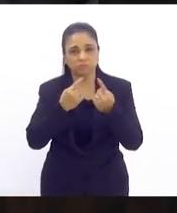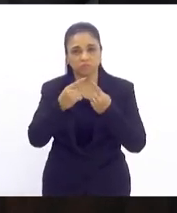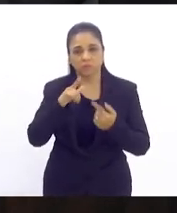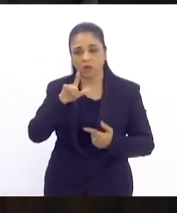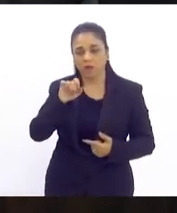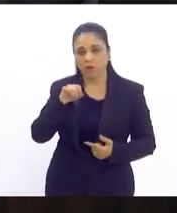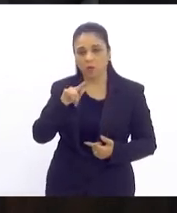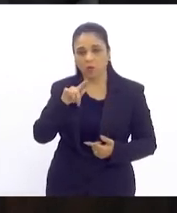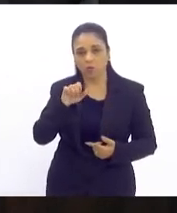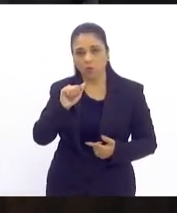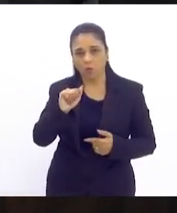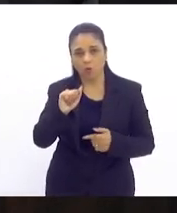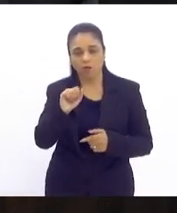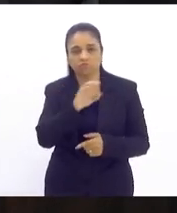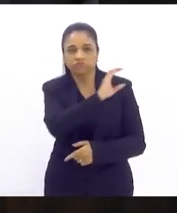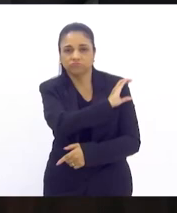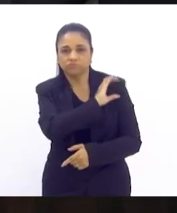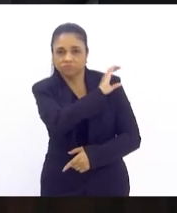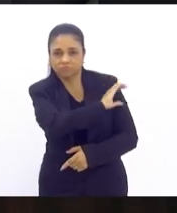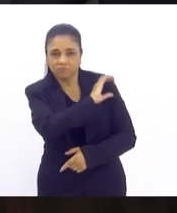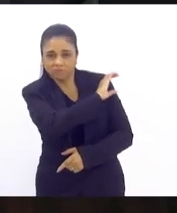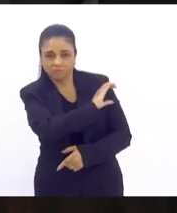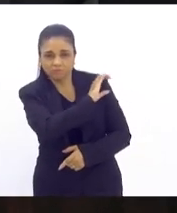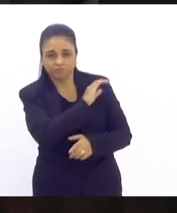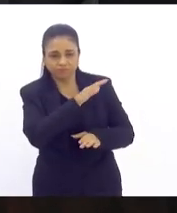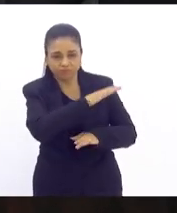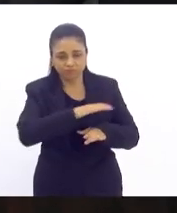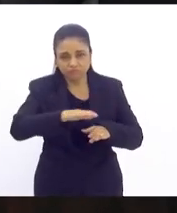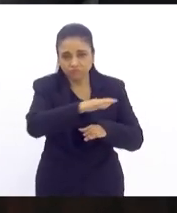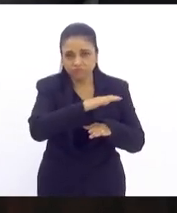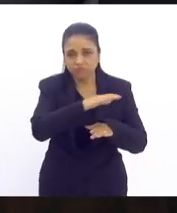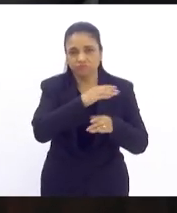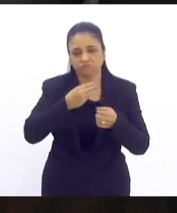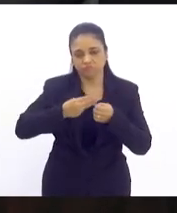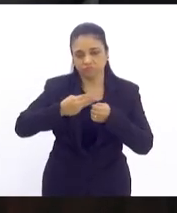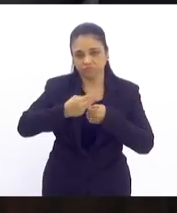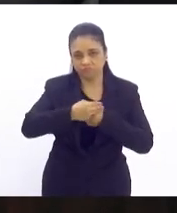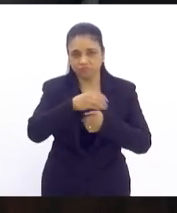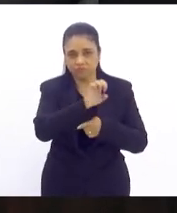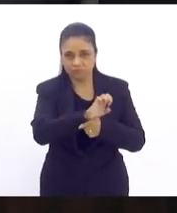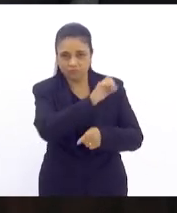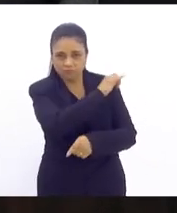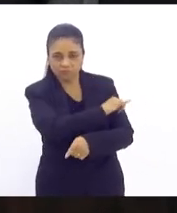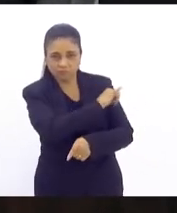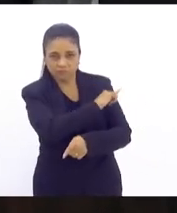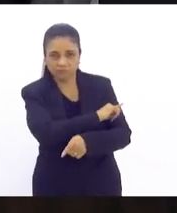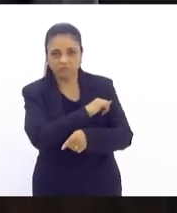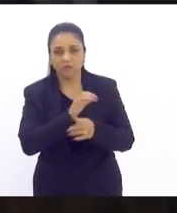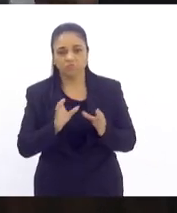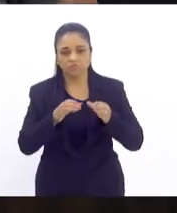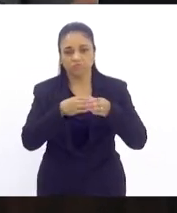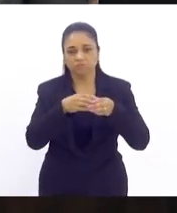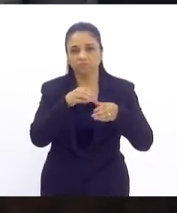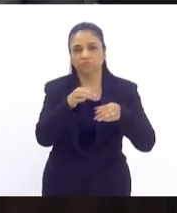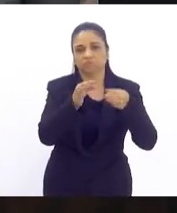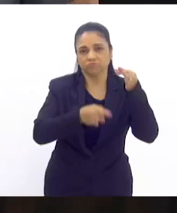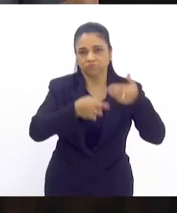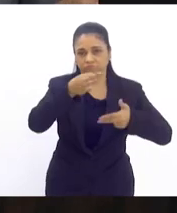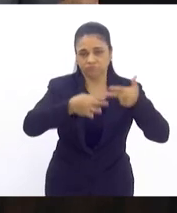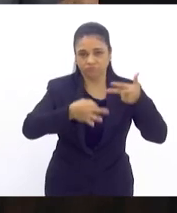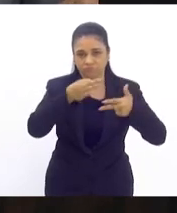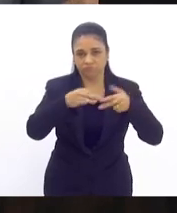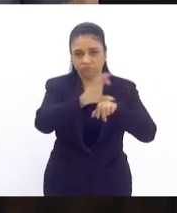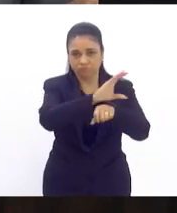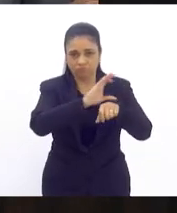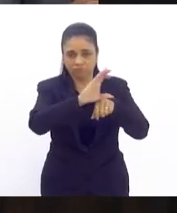Cima no município de Campos dos Goytacazes Rio de Janeiro da outras providências pareceres das comissões constituições e justiça pela